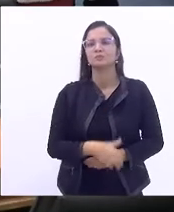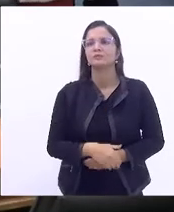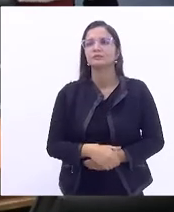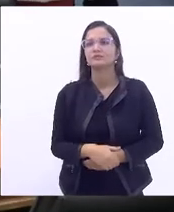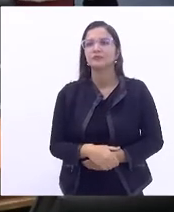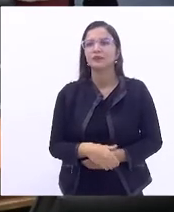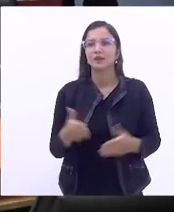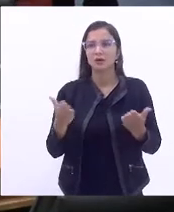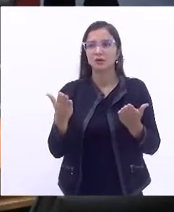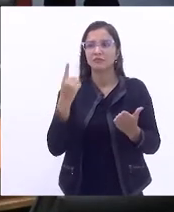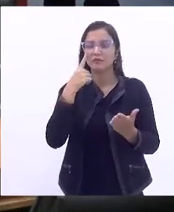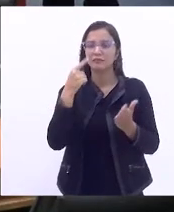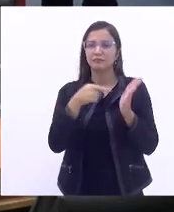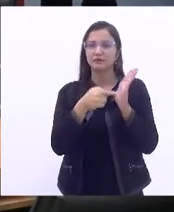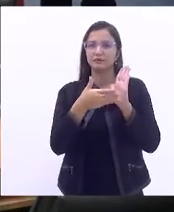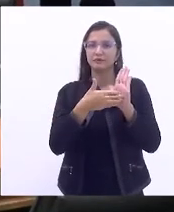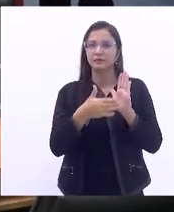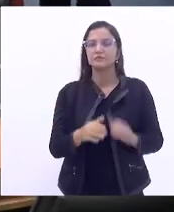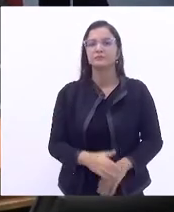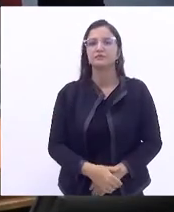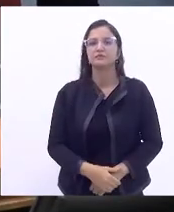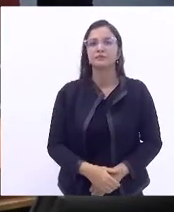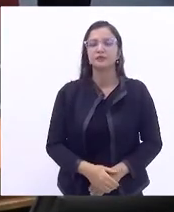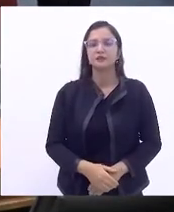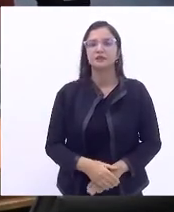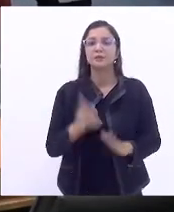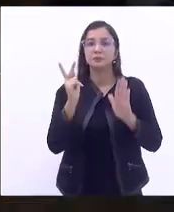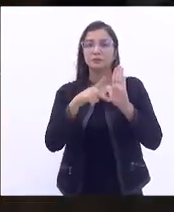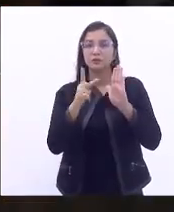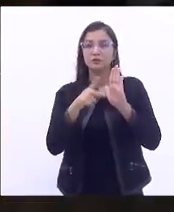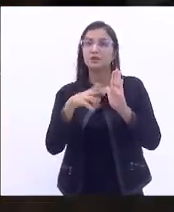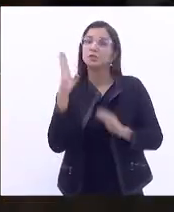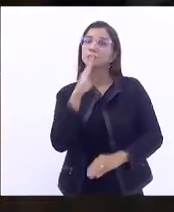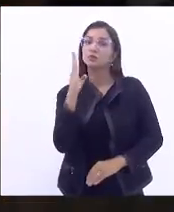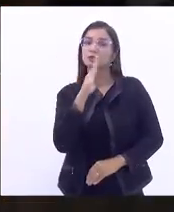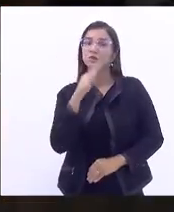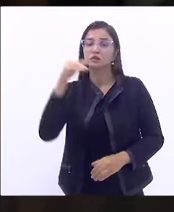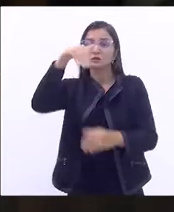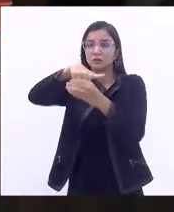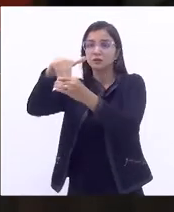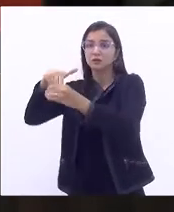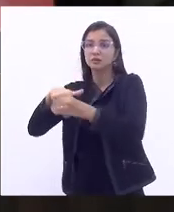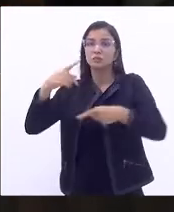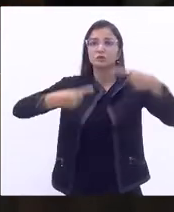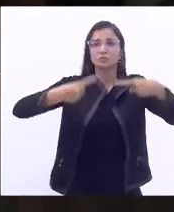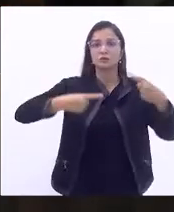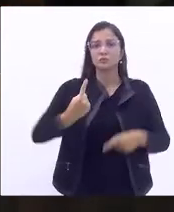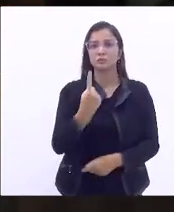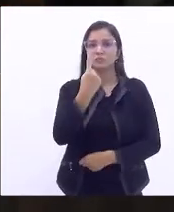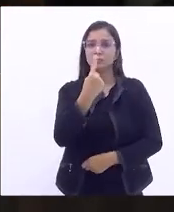Vamos à pauta. Projeto em regime de urgência, em votação, em discussão única.